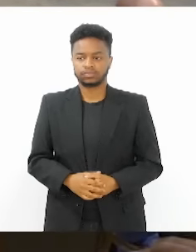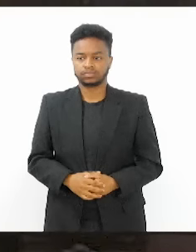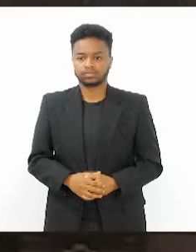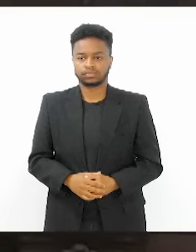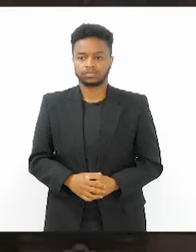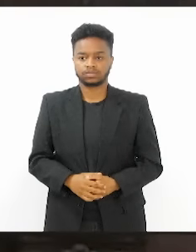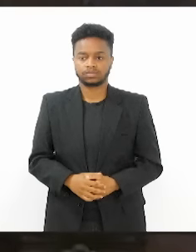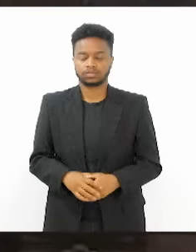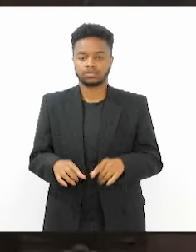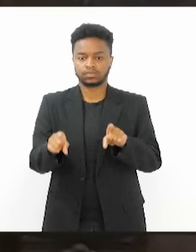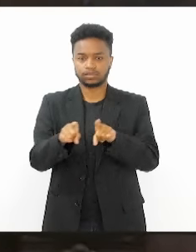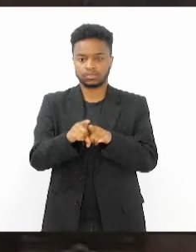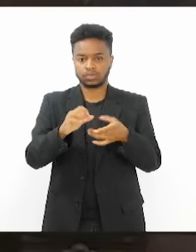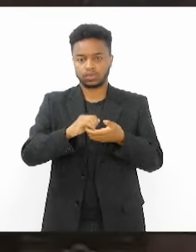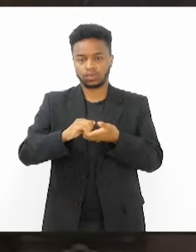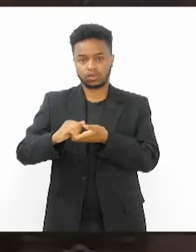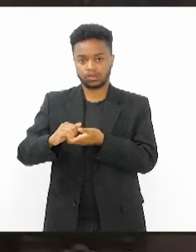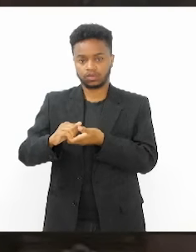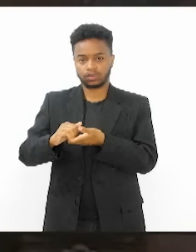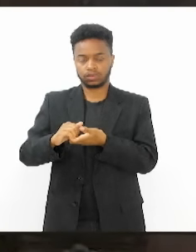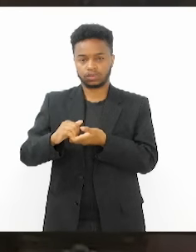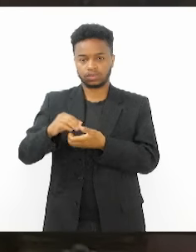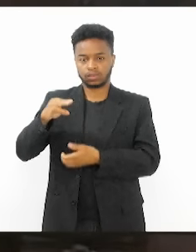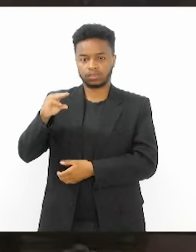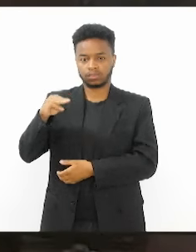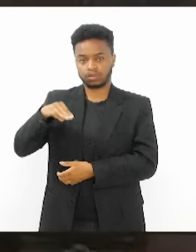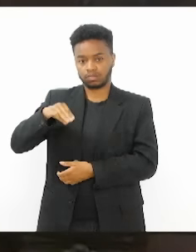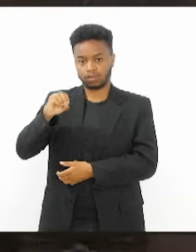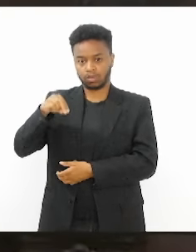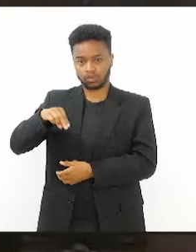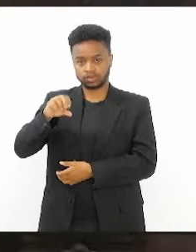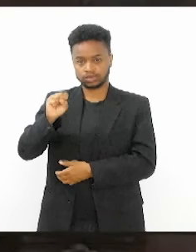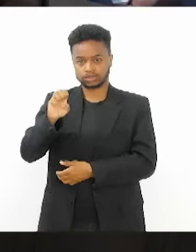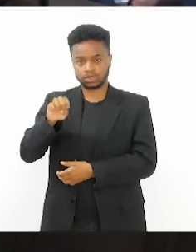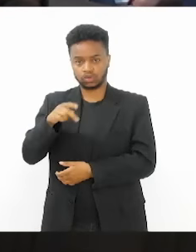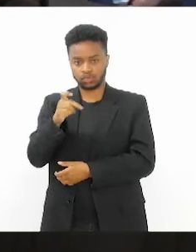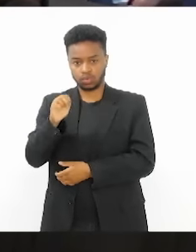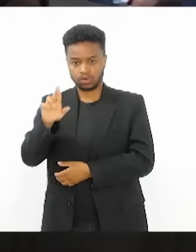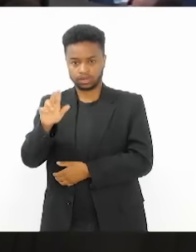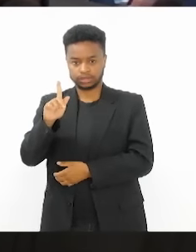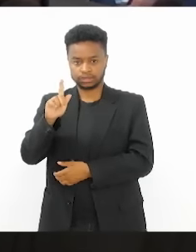E saudar o Monsenhor Sérgio Costa Couto.